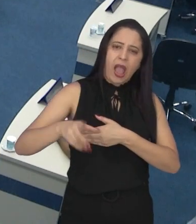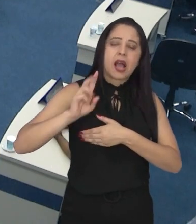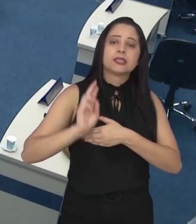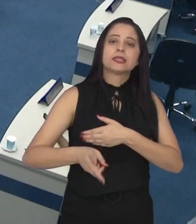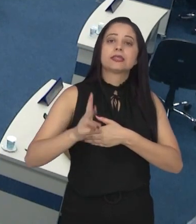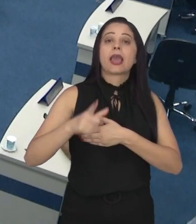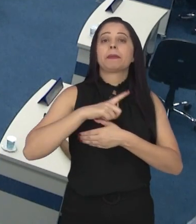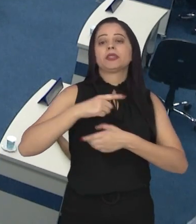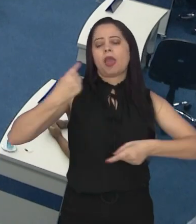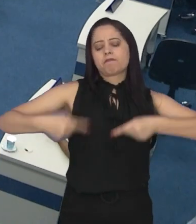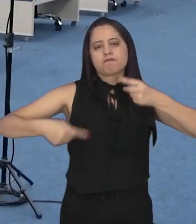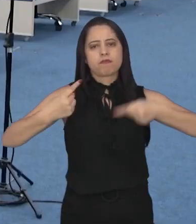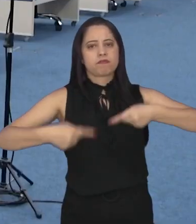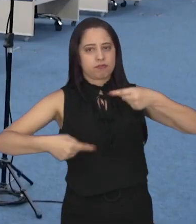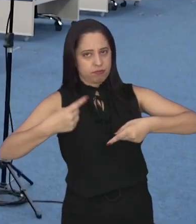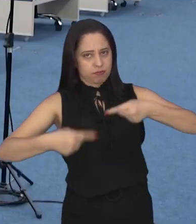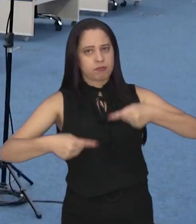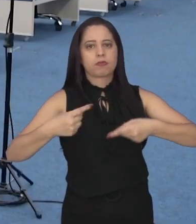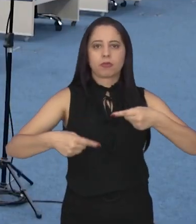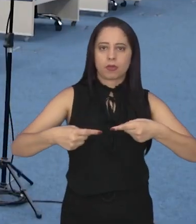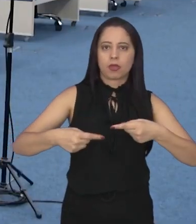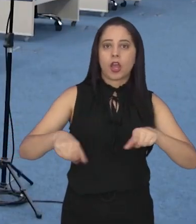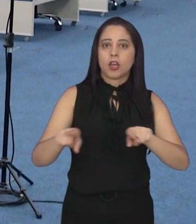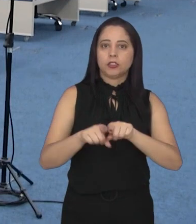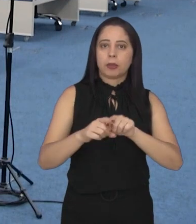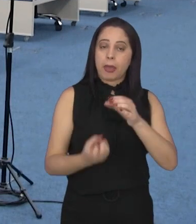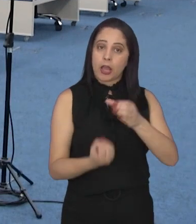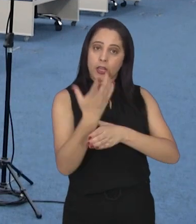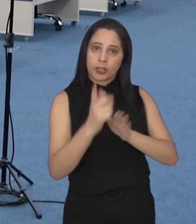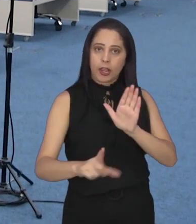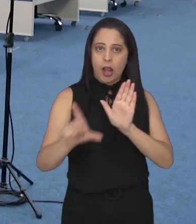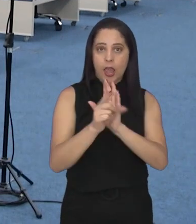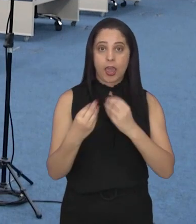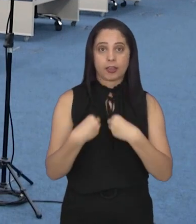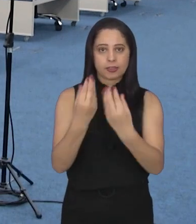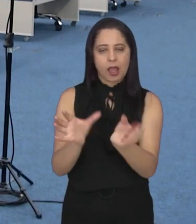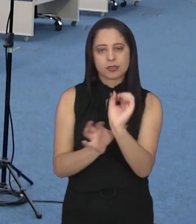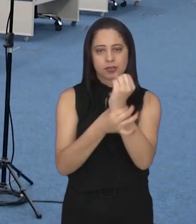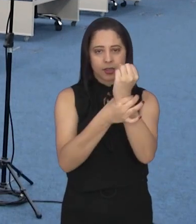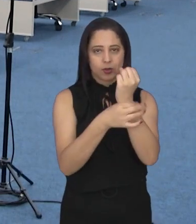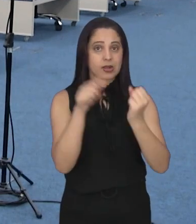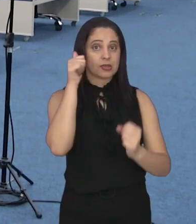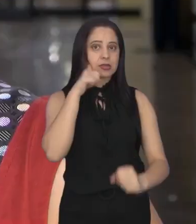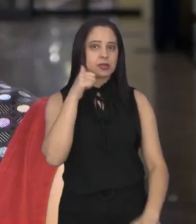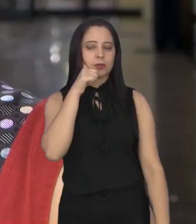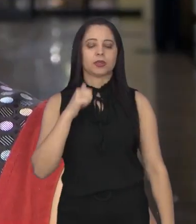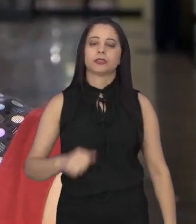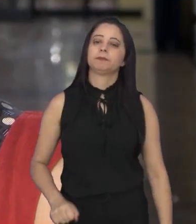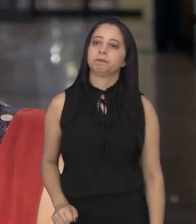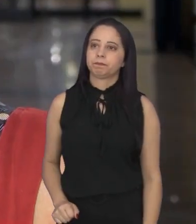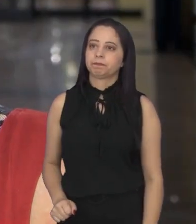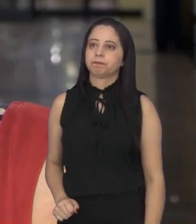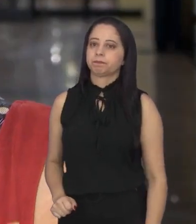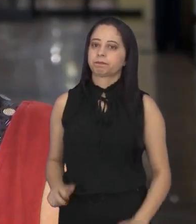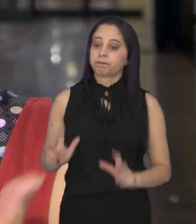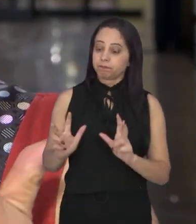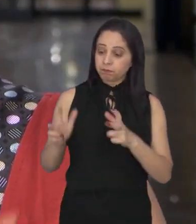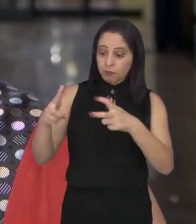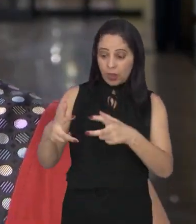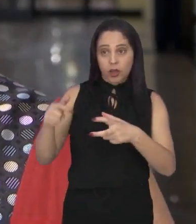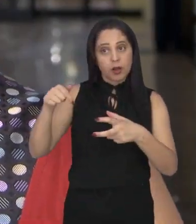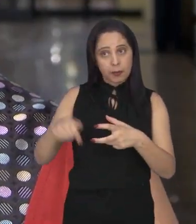debates e encontros sobre o tema, além da elaboração de leis que garantam mais proteção às mulheres. A Câmara Municipal